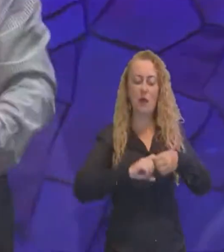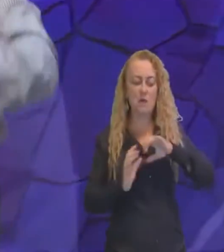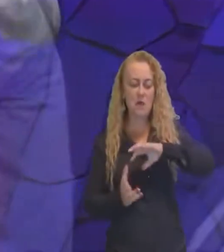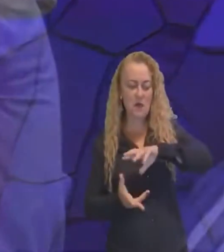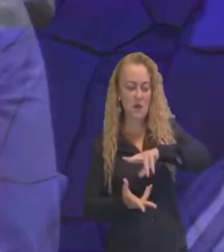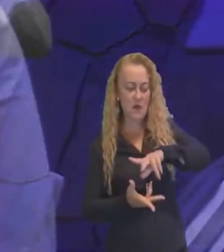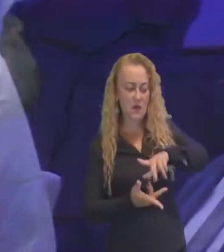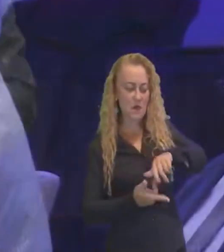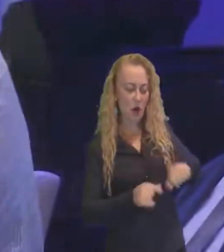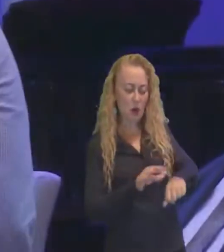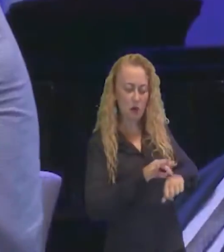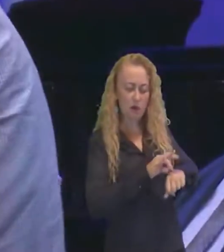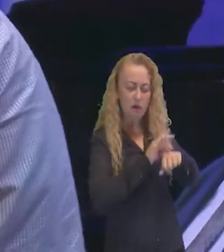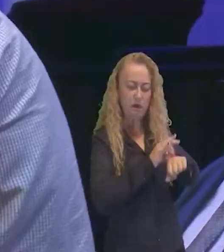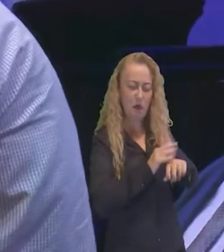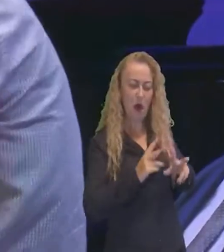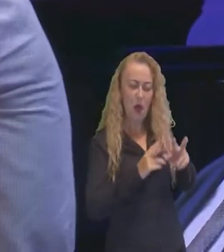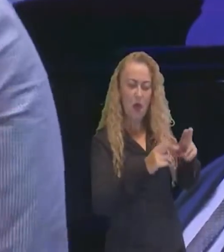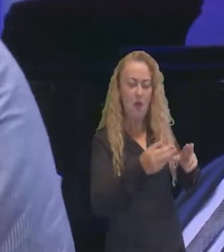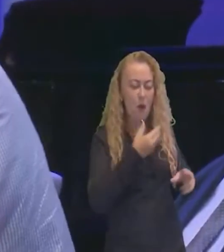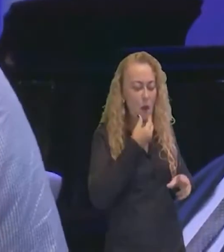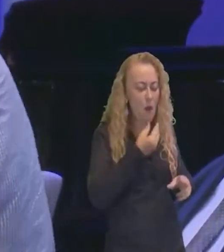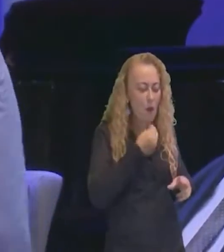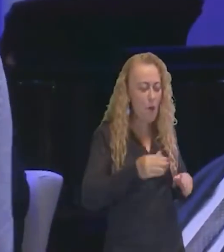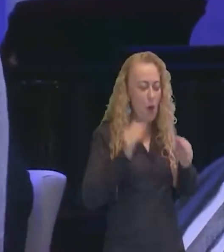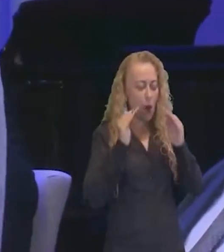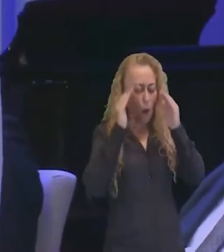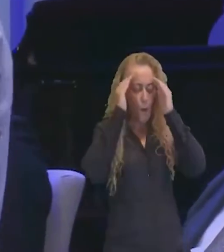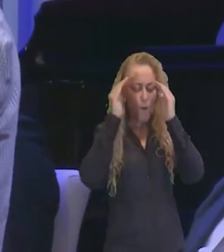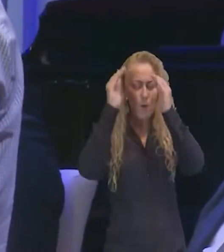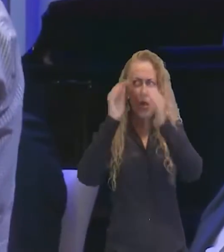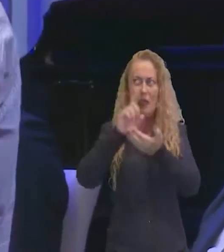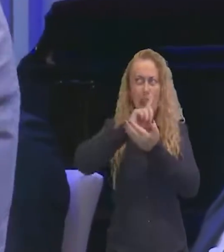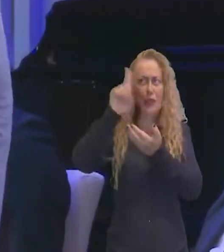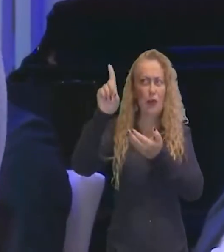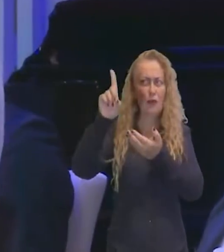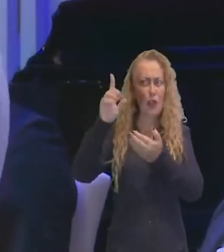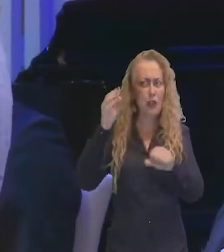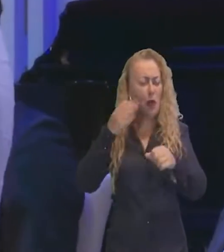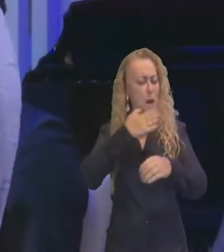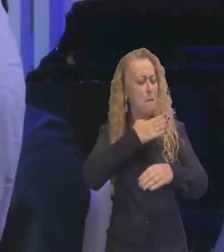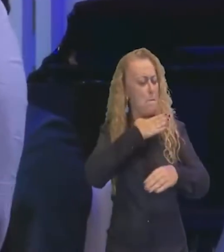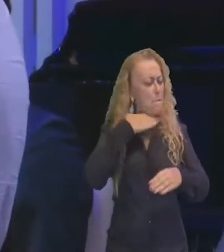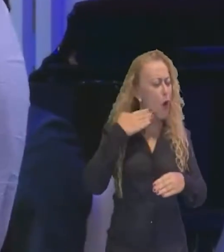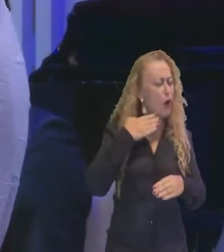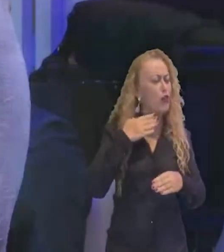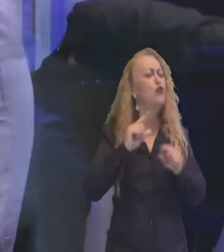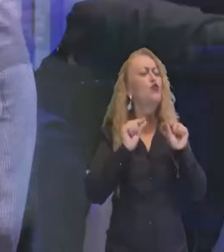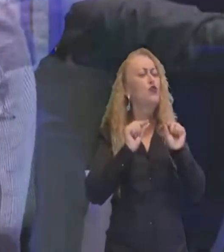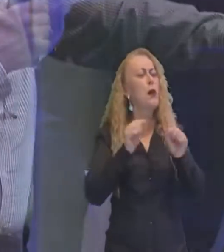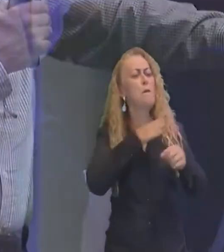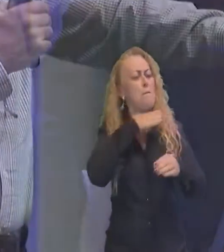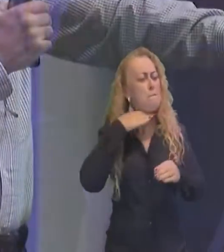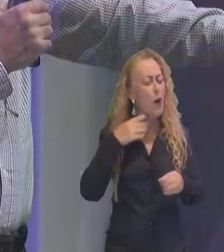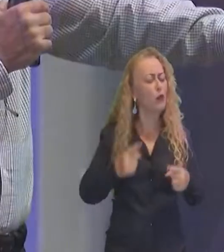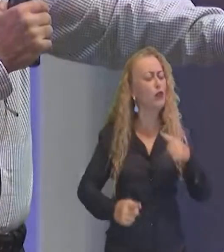como homem foi obediente até a morte, e morte de cruz. Nós só estamos aqui nessa